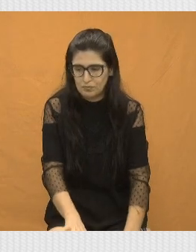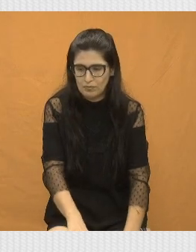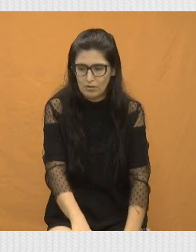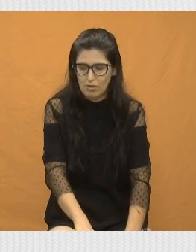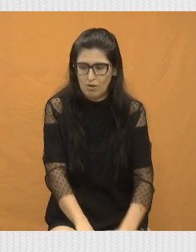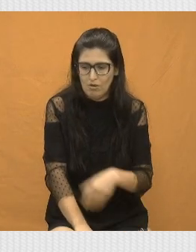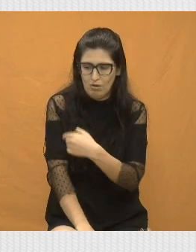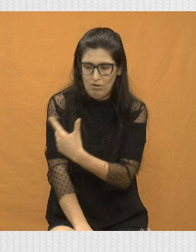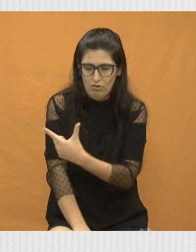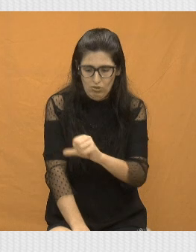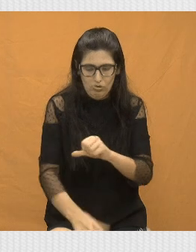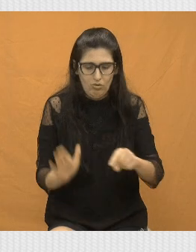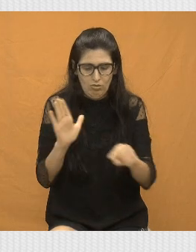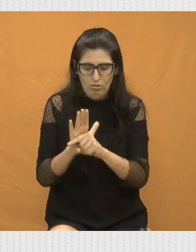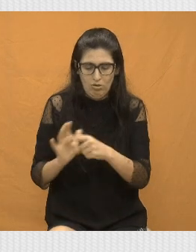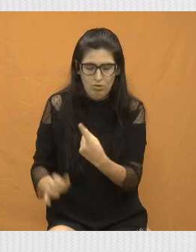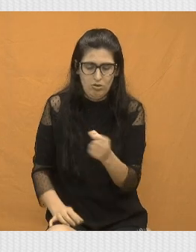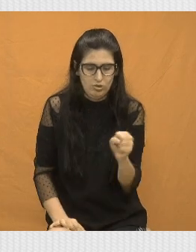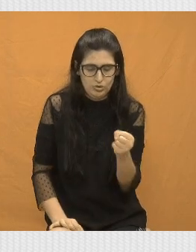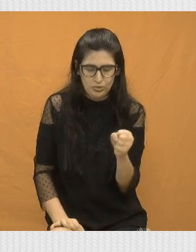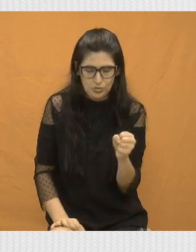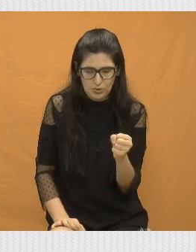29 menos 18,